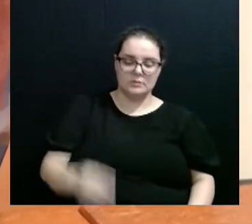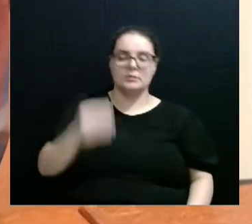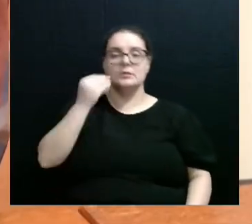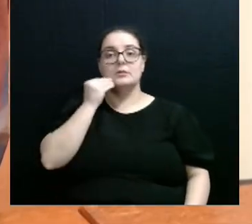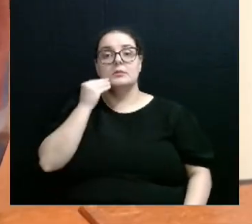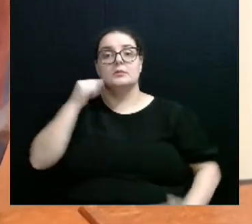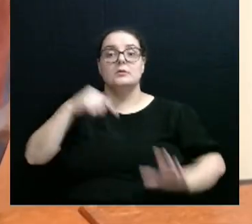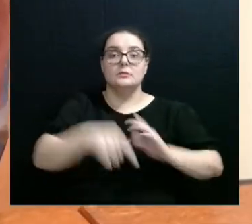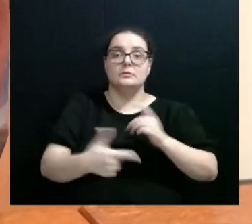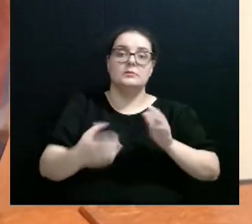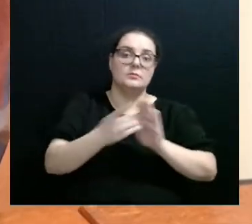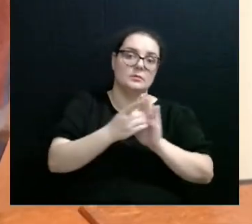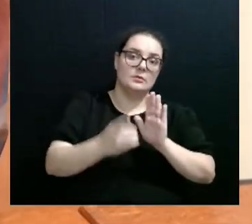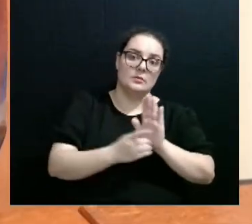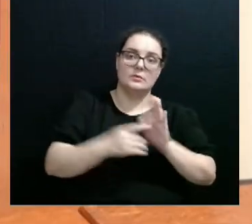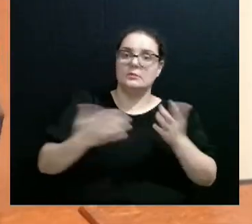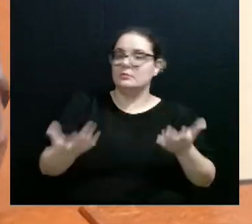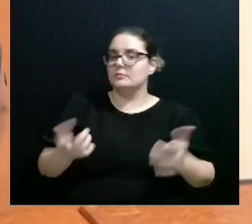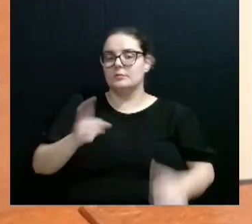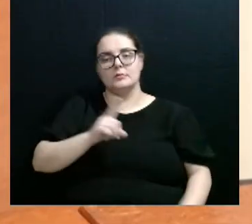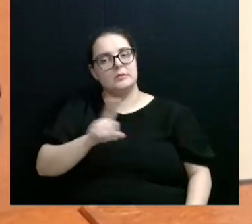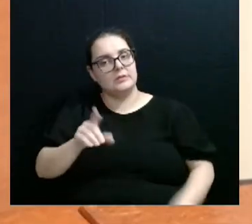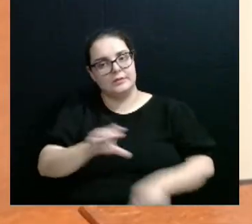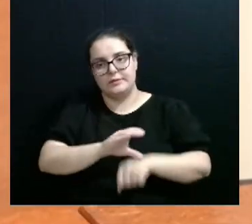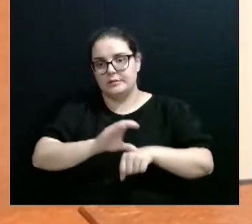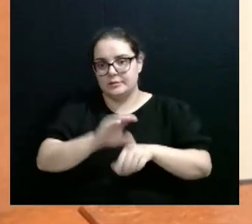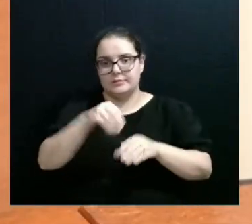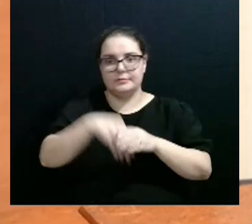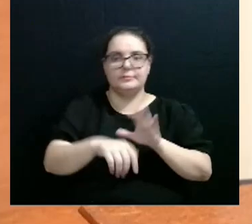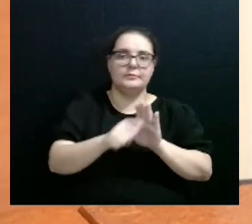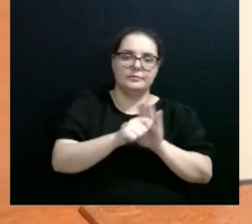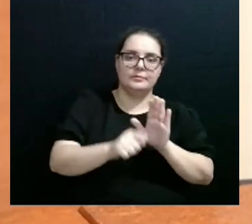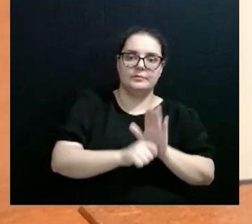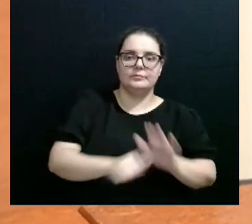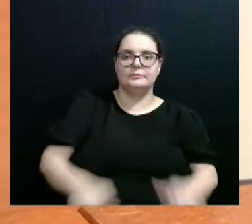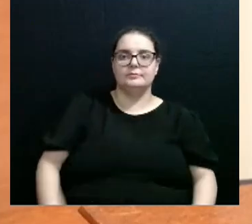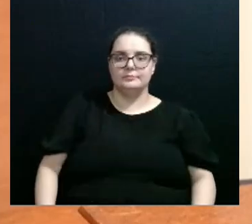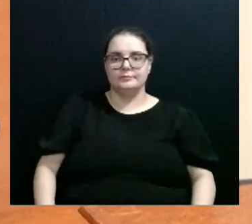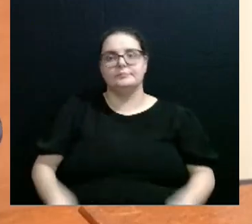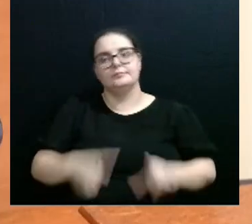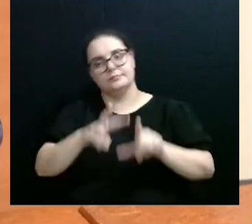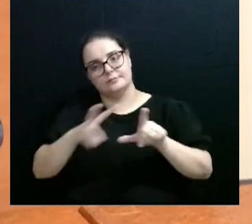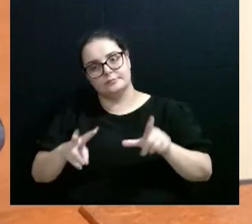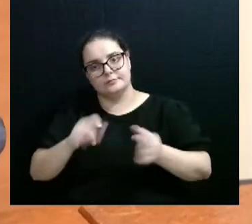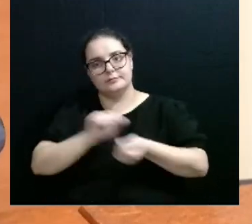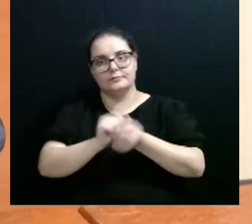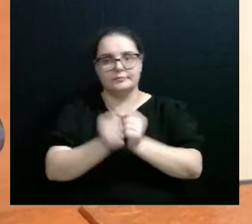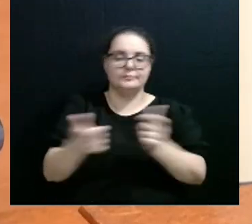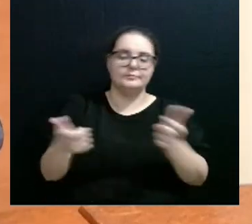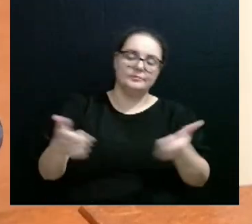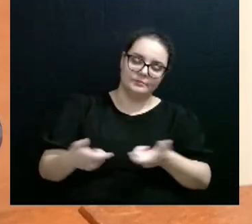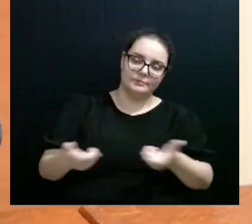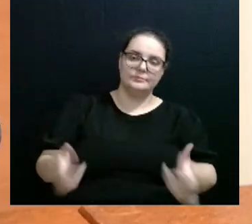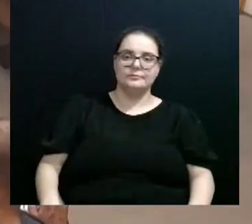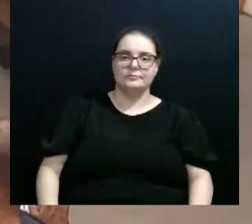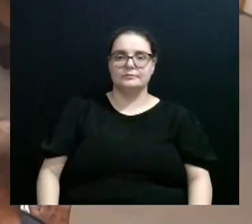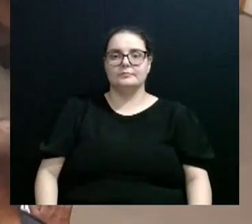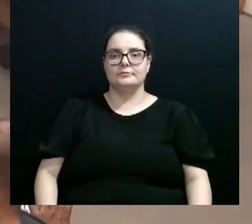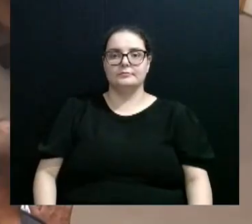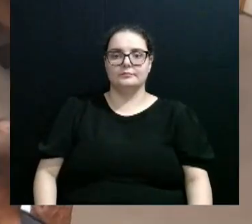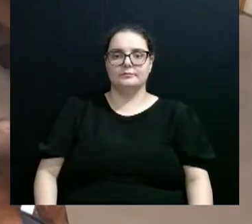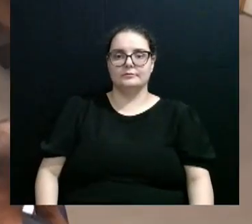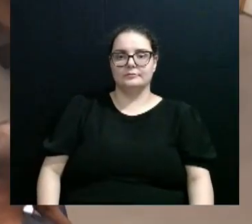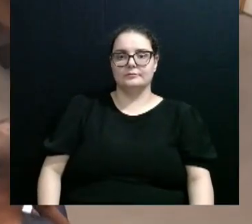decreto, mas julgou inconstitucional esse artigo, tendo um parâmetro mais flexível de medição. Certo?